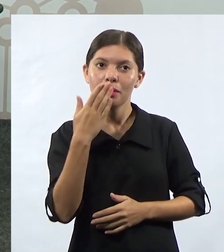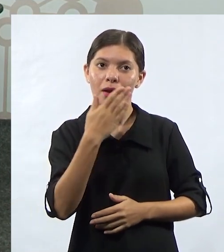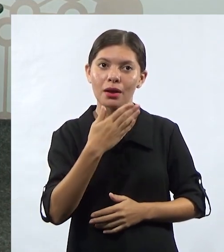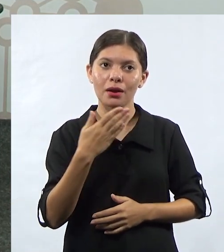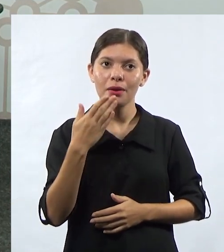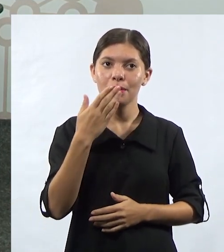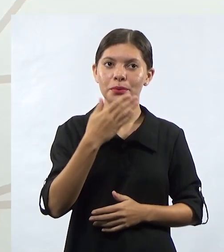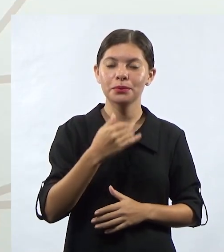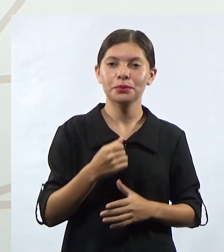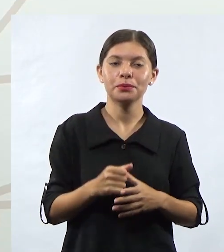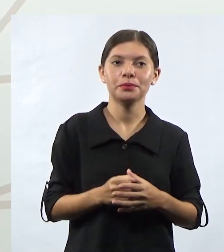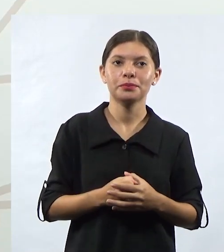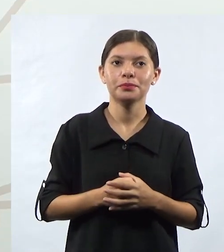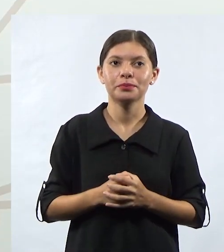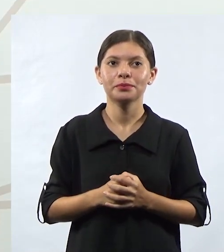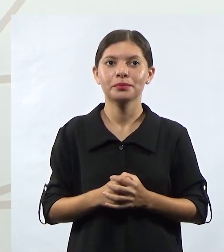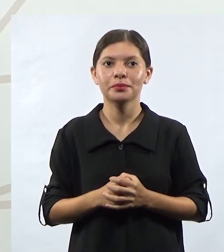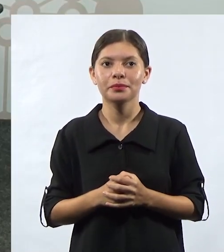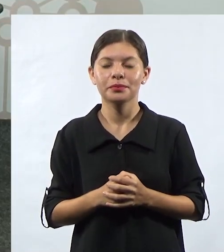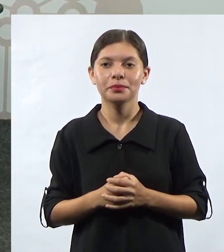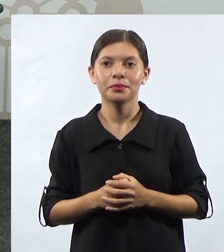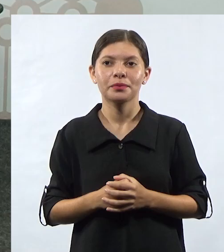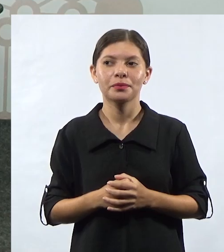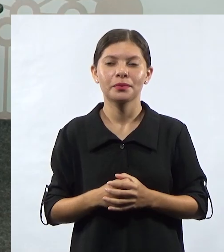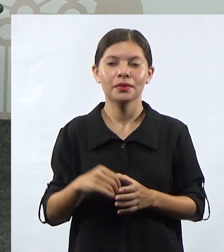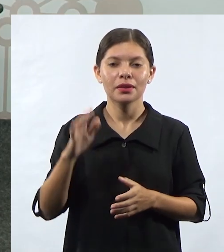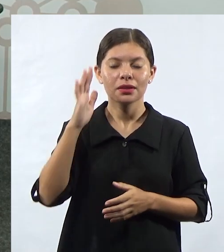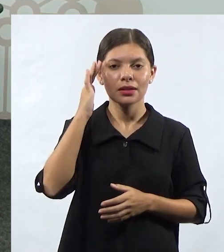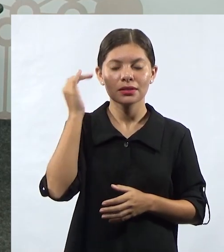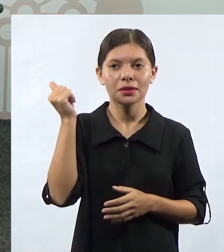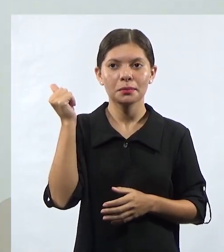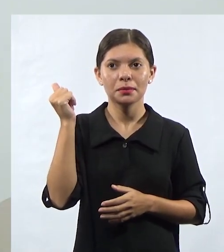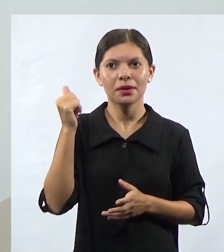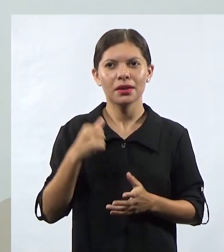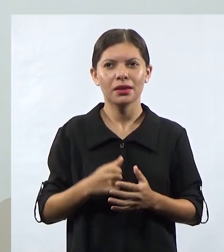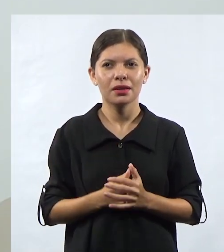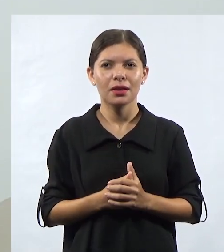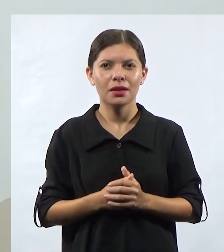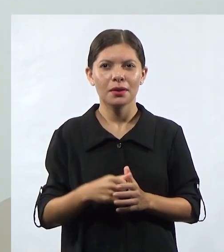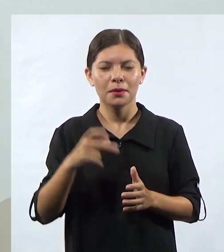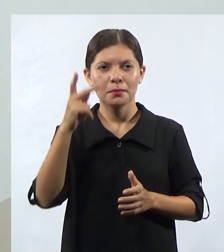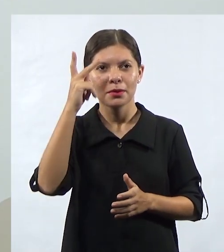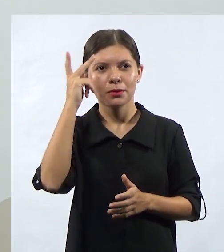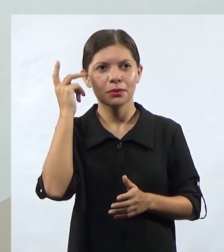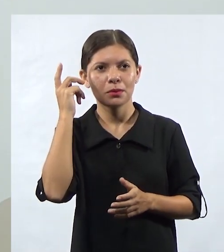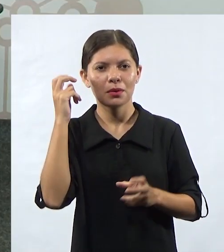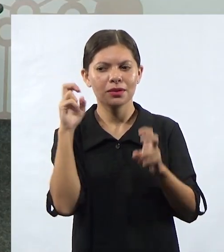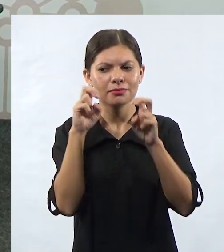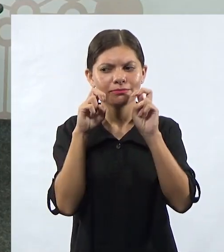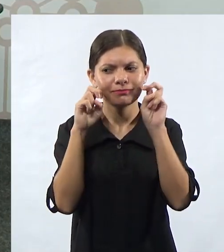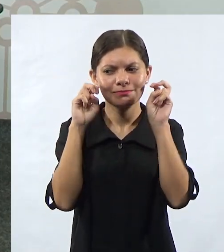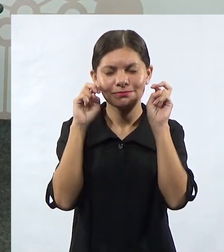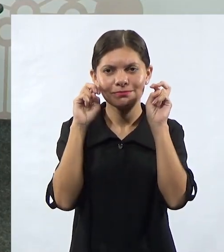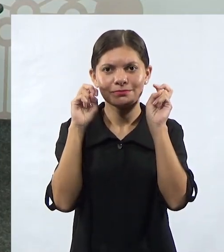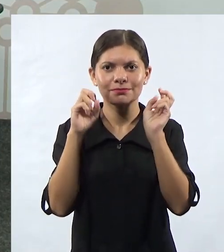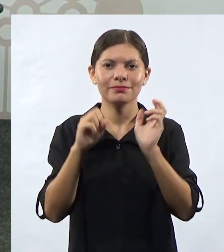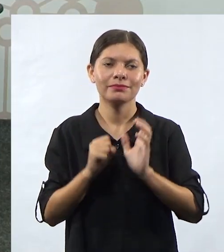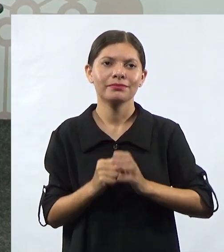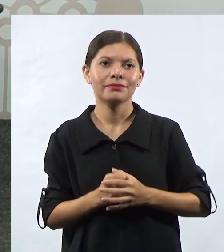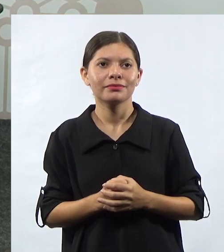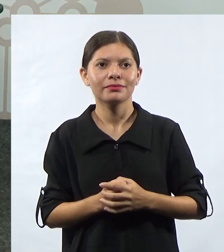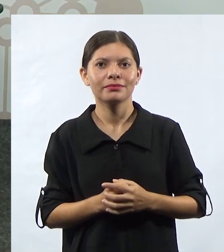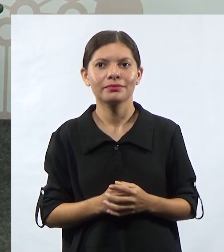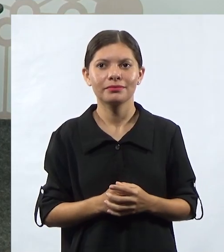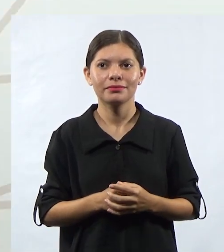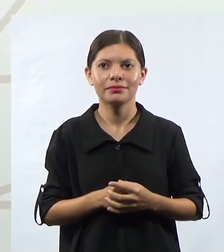Esse molejo, porque senão as pessoas vão ficar constrangidas. Deixa eu te fazer mais uma perguntinha, professora,